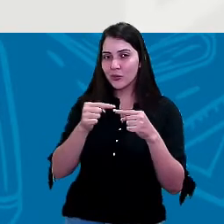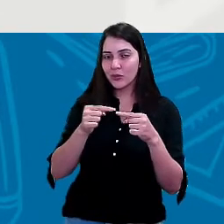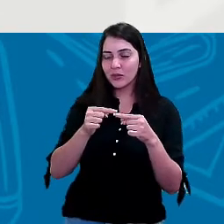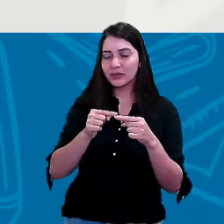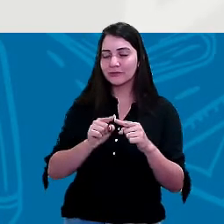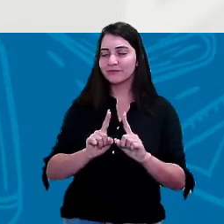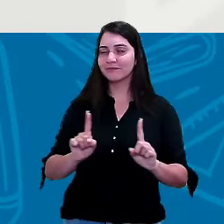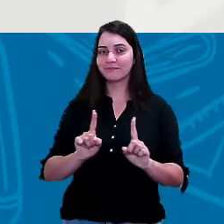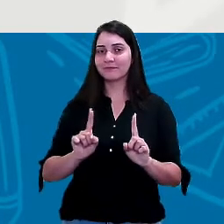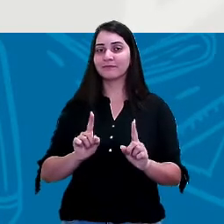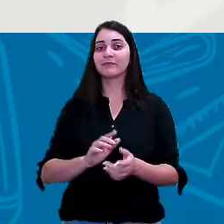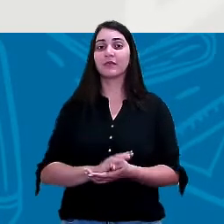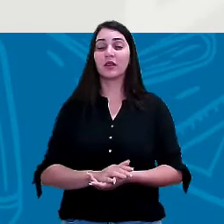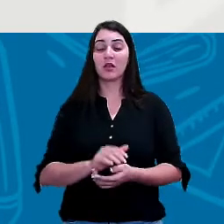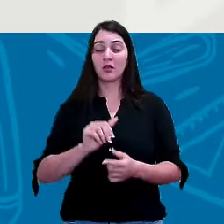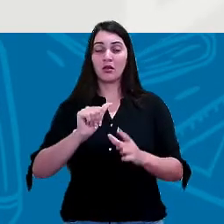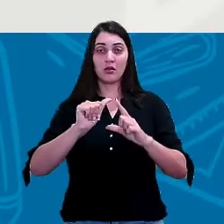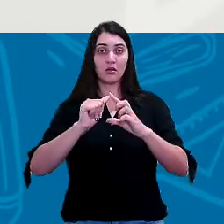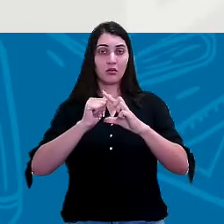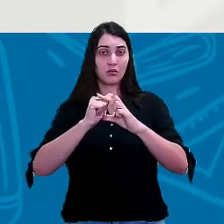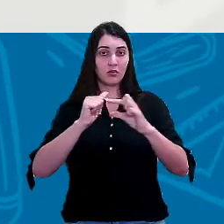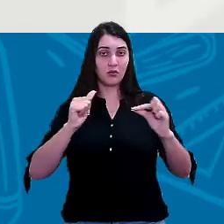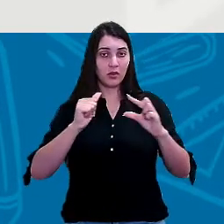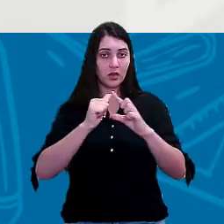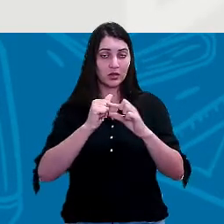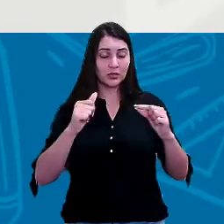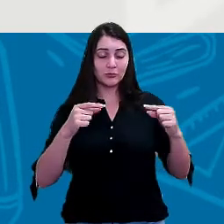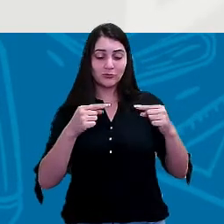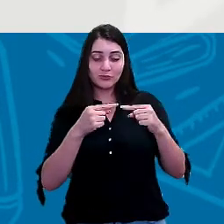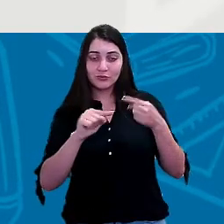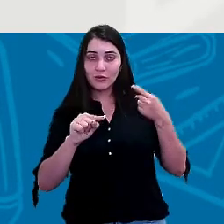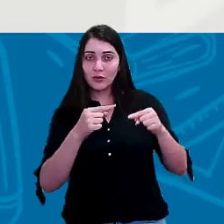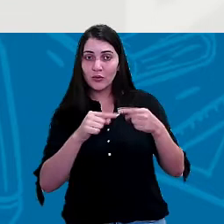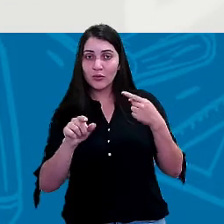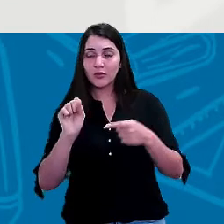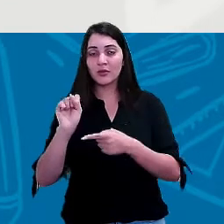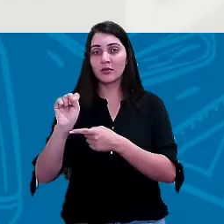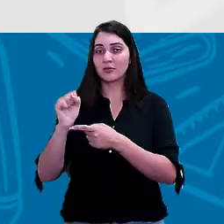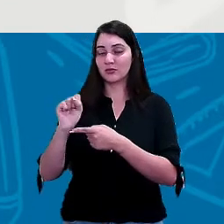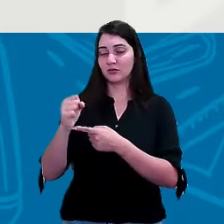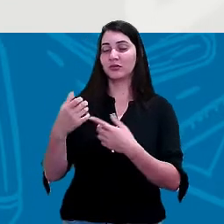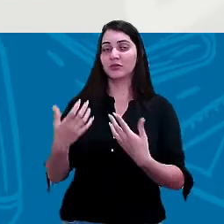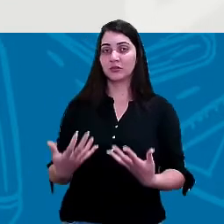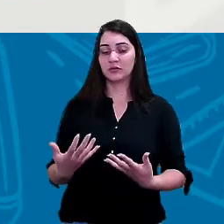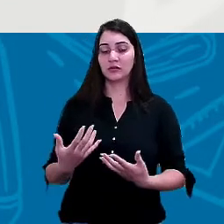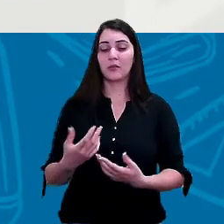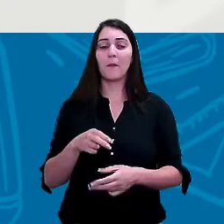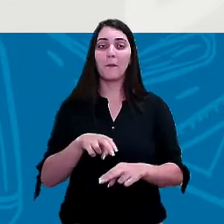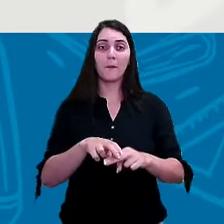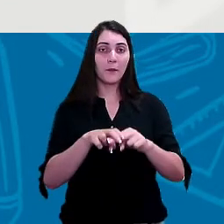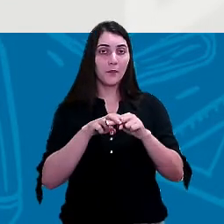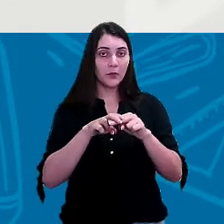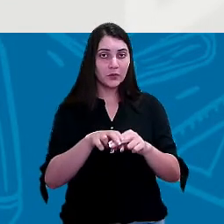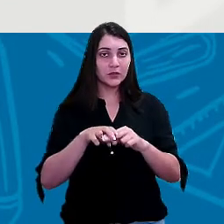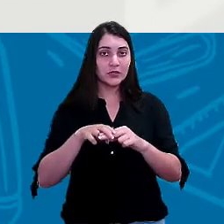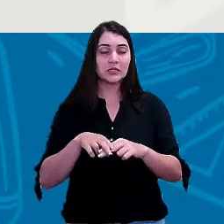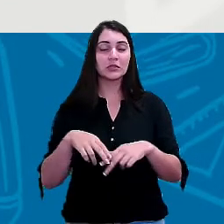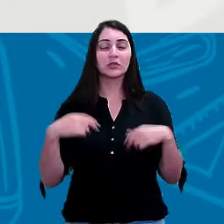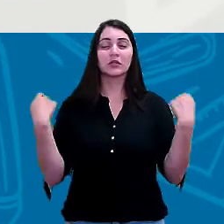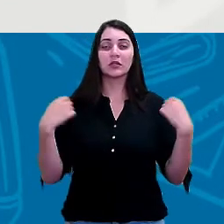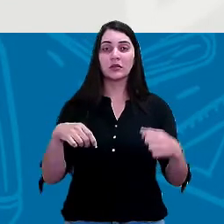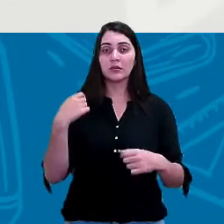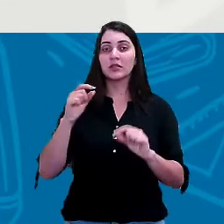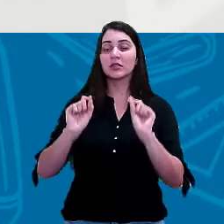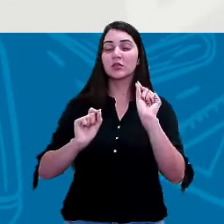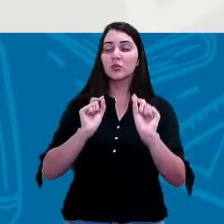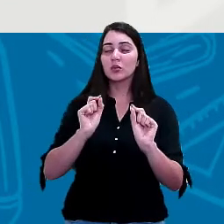não é? O artigo não vem combinando com o substantivo, a garoto. Então, por isso que há a